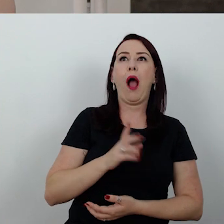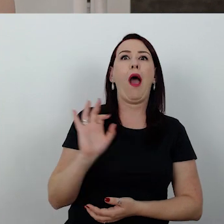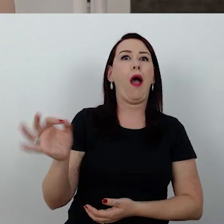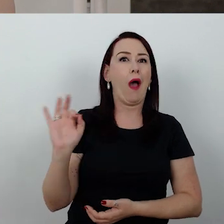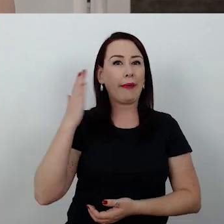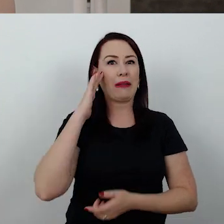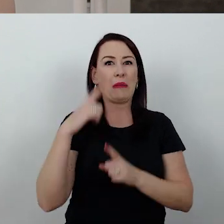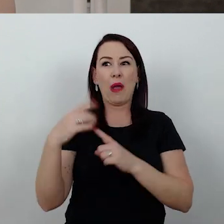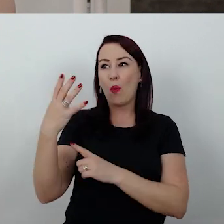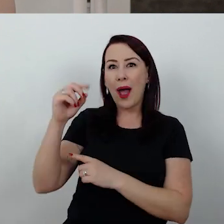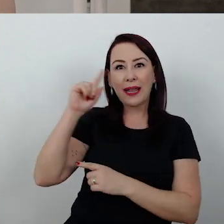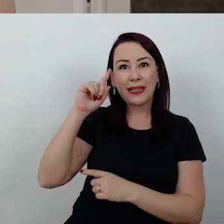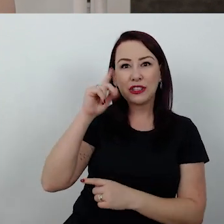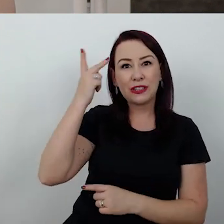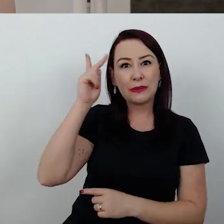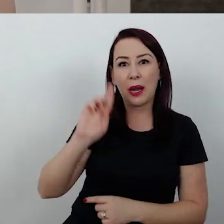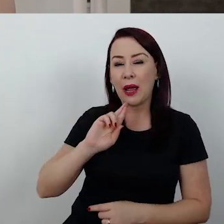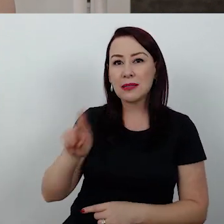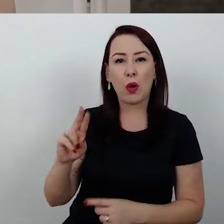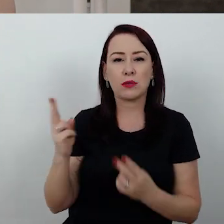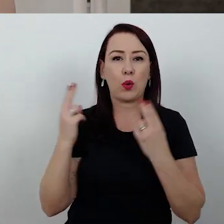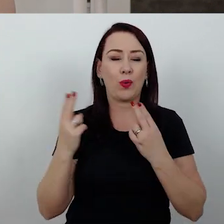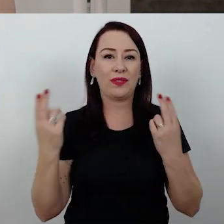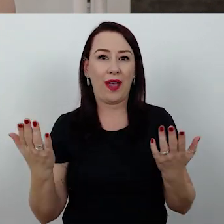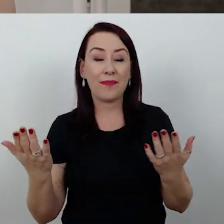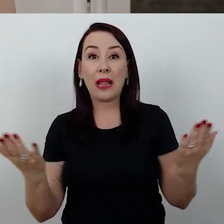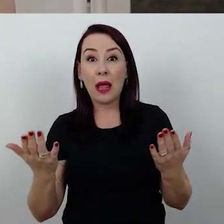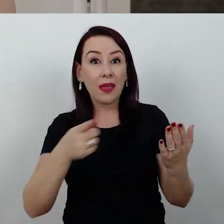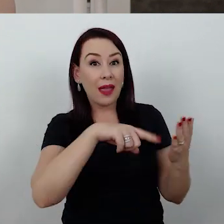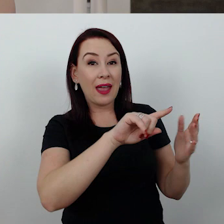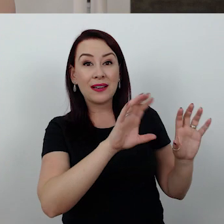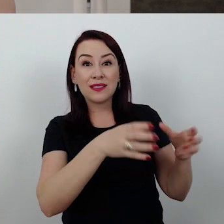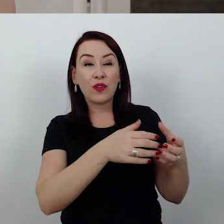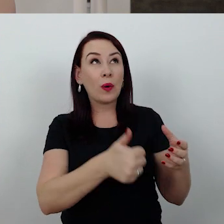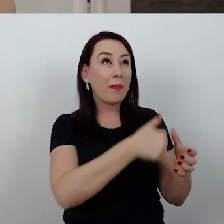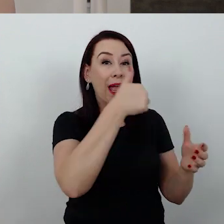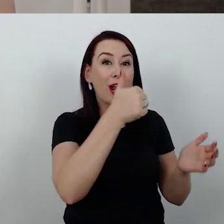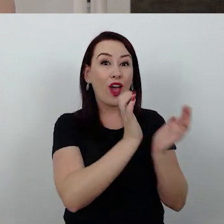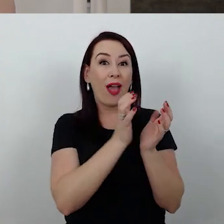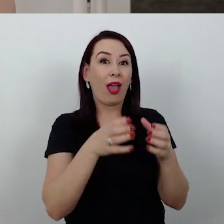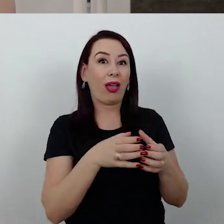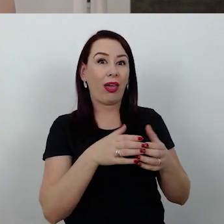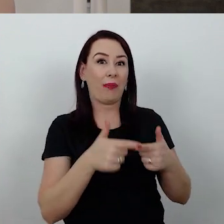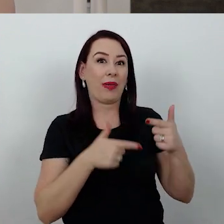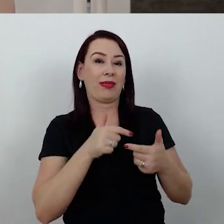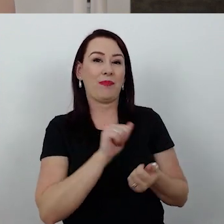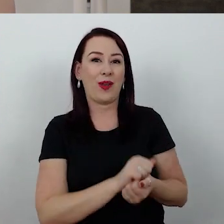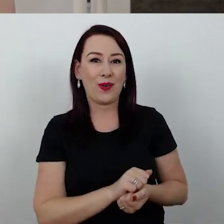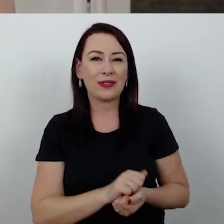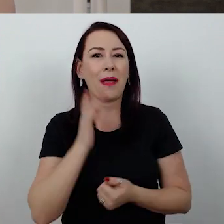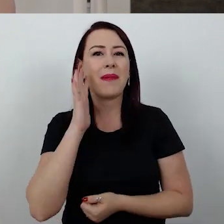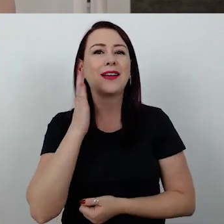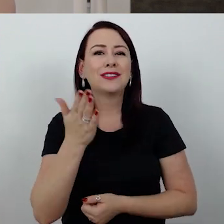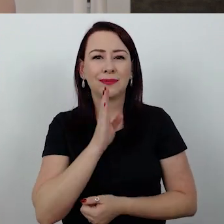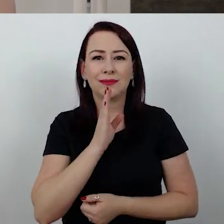processo e viram que realmente... E eles se tornaram a melhor equipe que eu já trabalhei na minha vida. Assim, imagina o trânsito